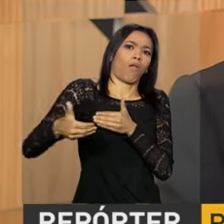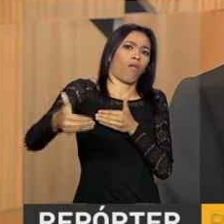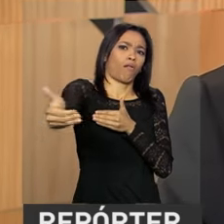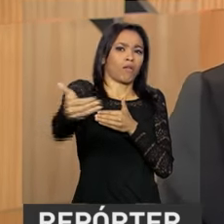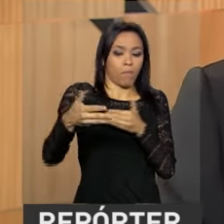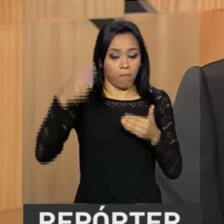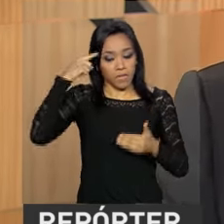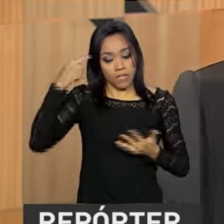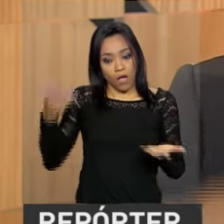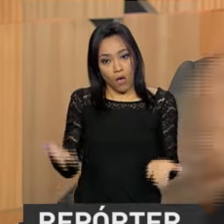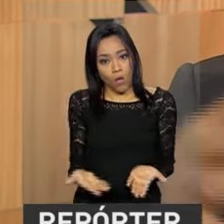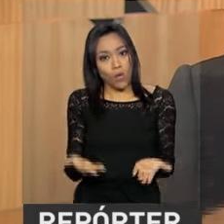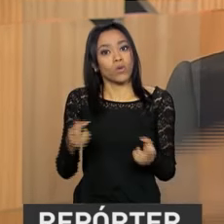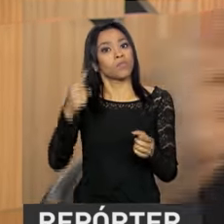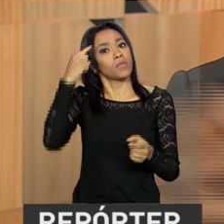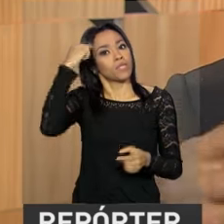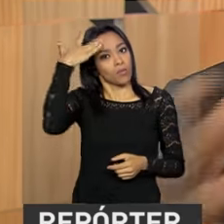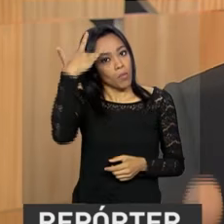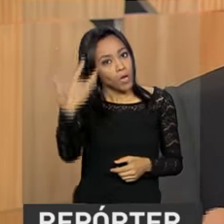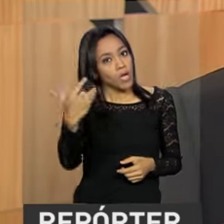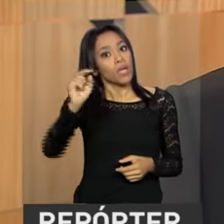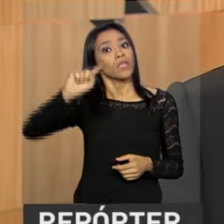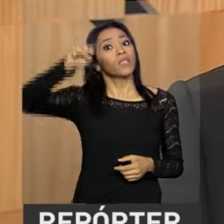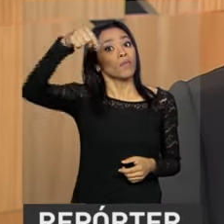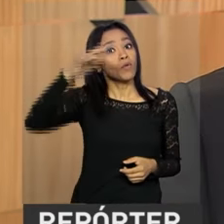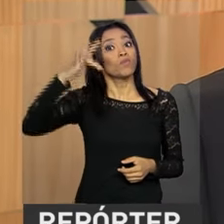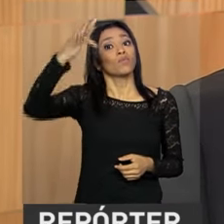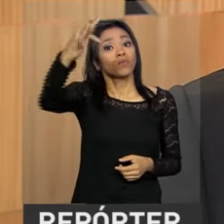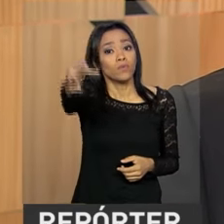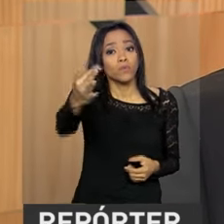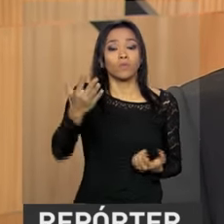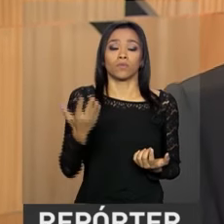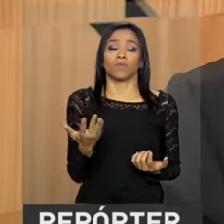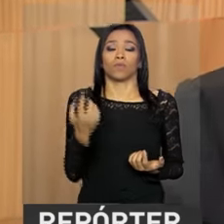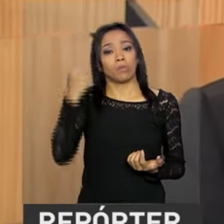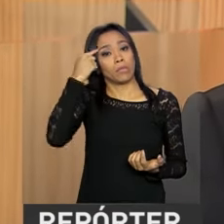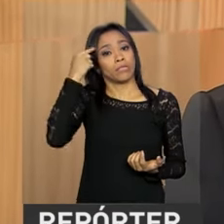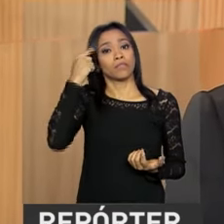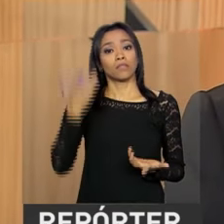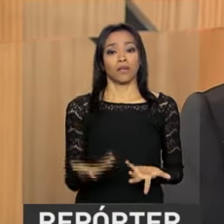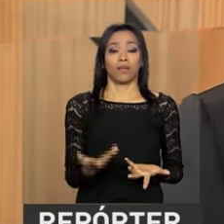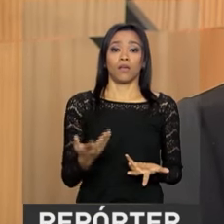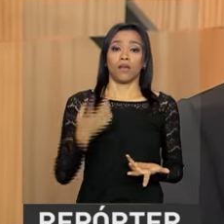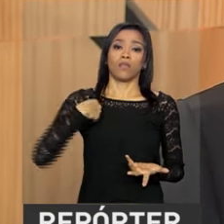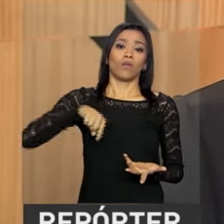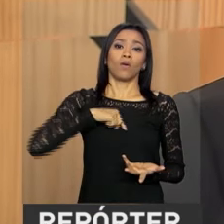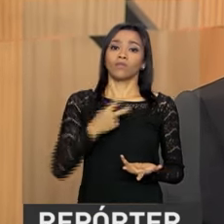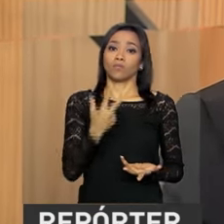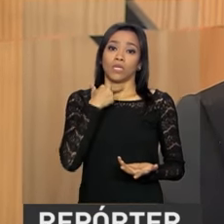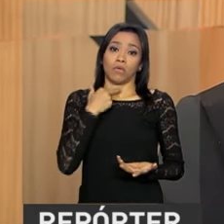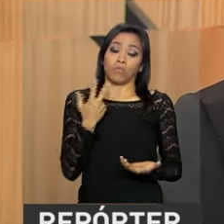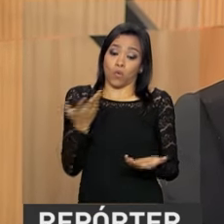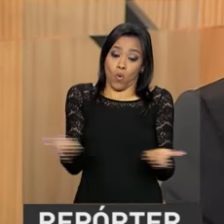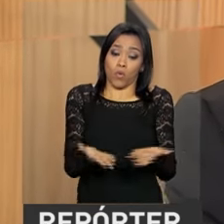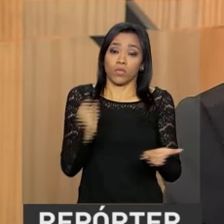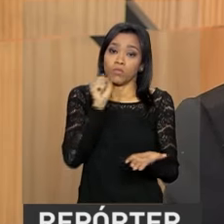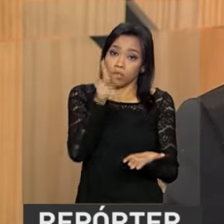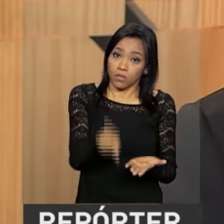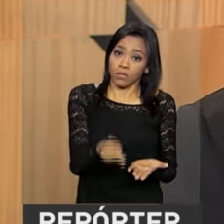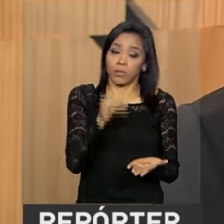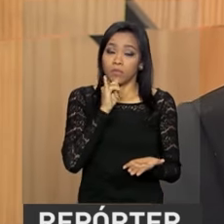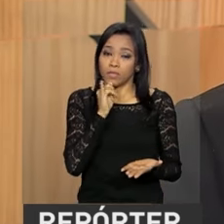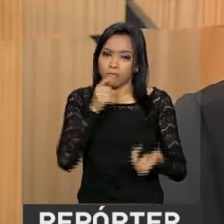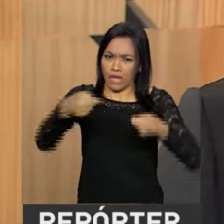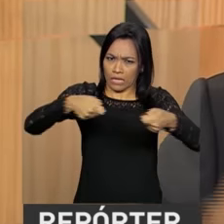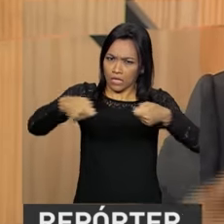pensar no hoje e também no amanhã e no depois de amanhã nós não podemos permitir que a Previdência mesmo hoje fosse por exemplo